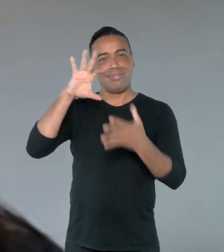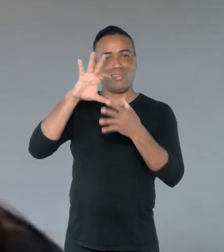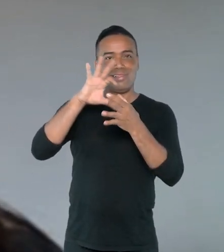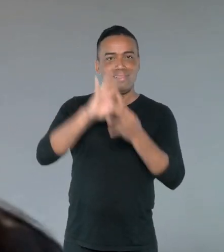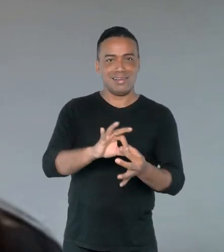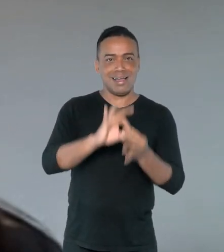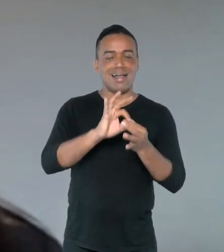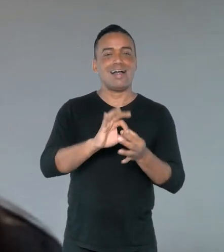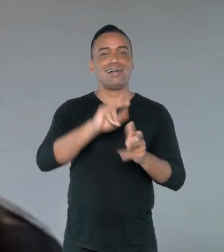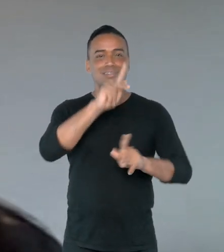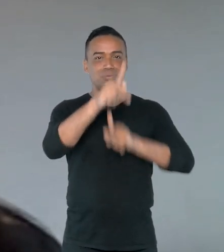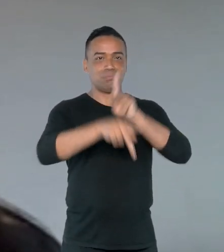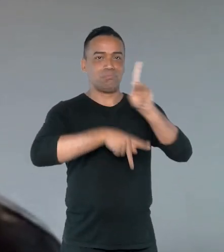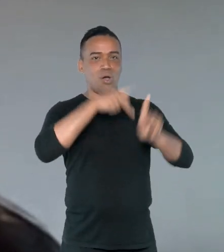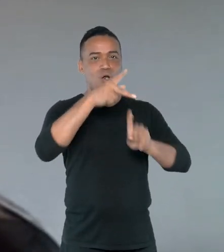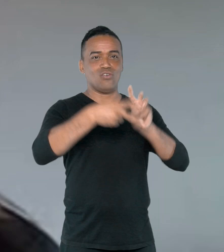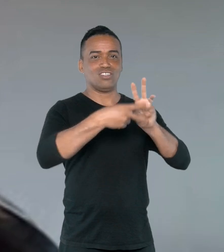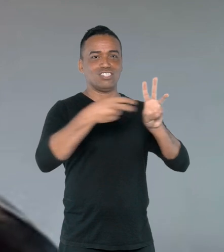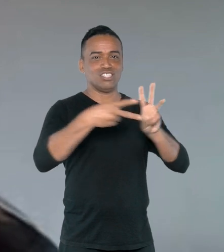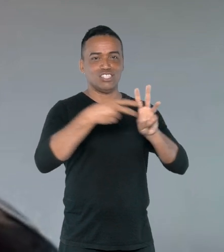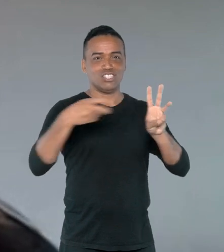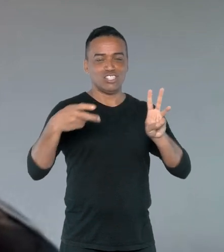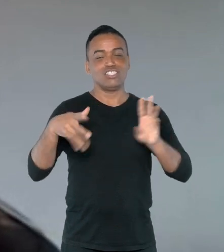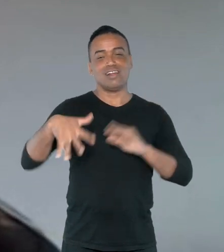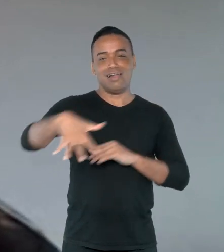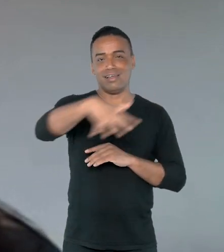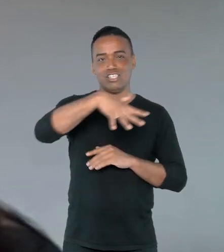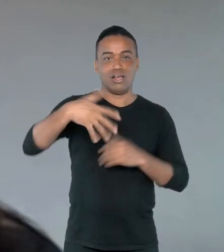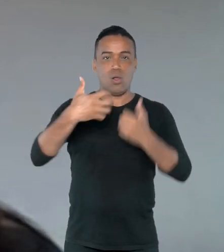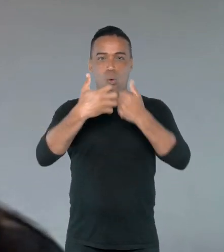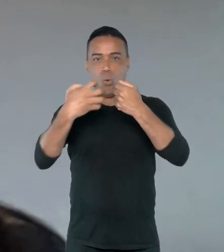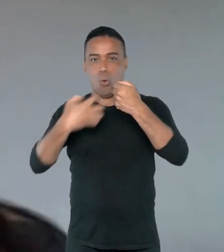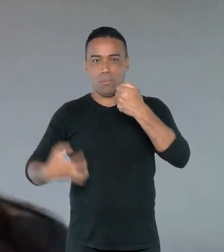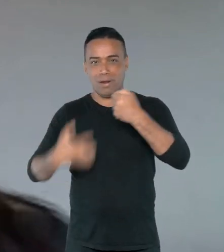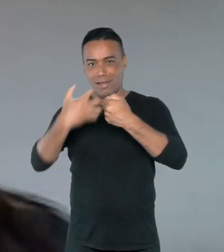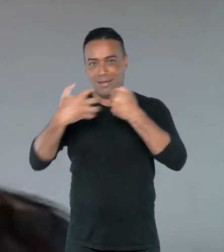relacionada aos povos indígenas aqui da nossa região.